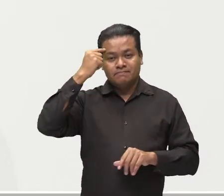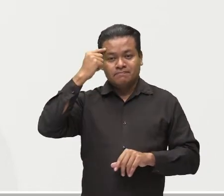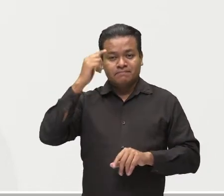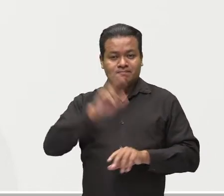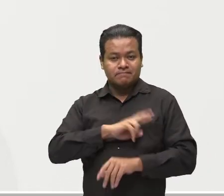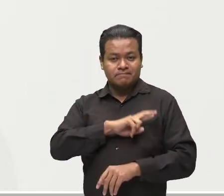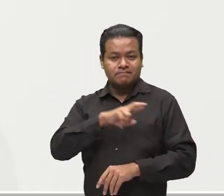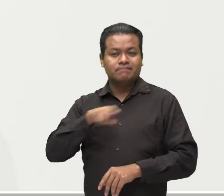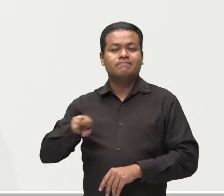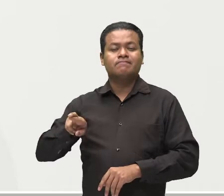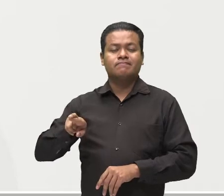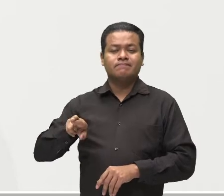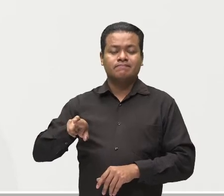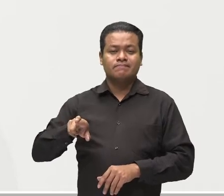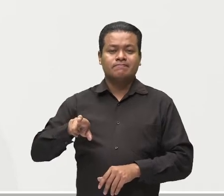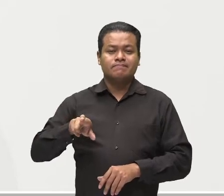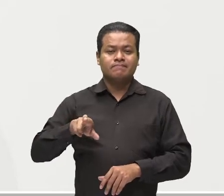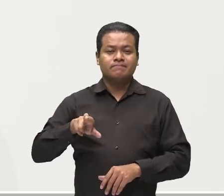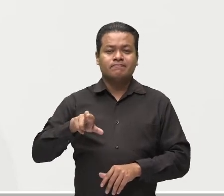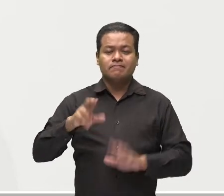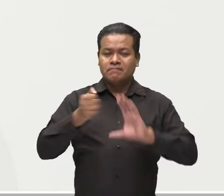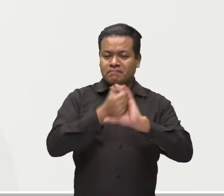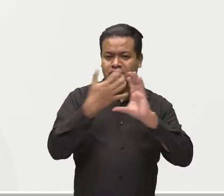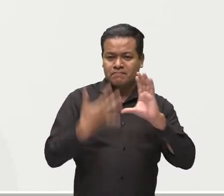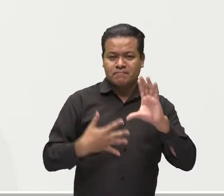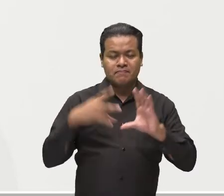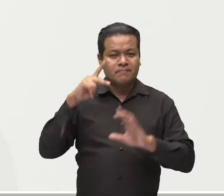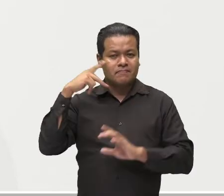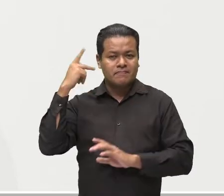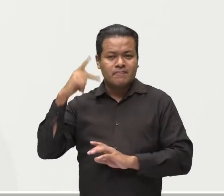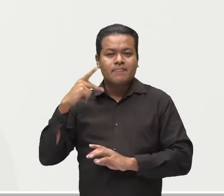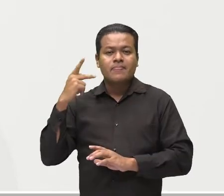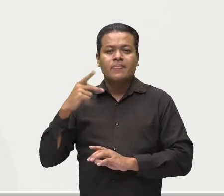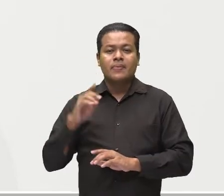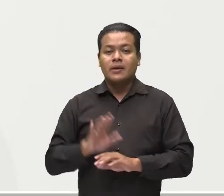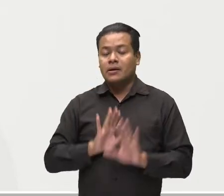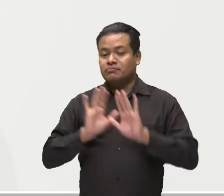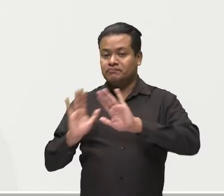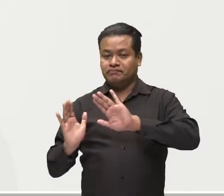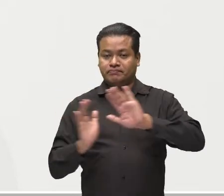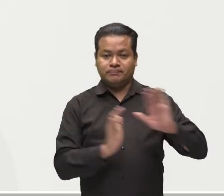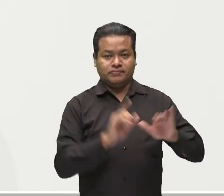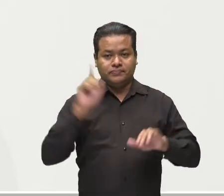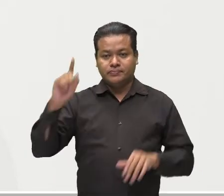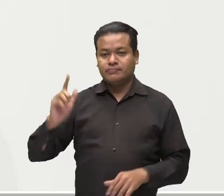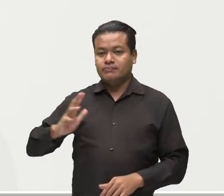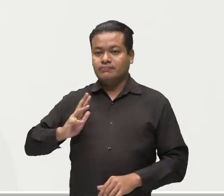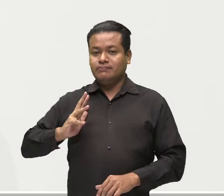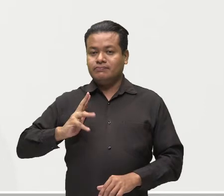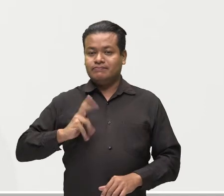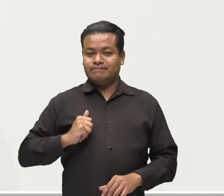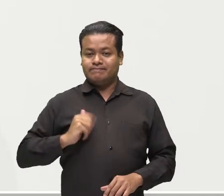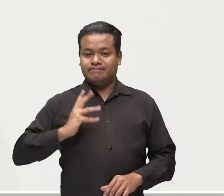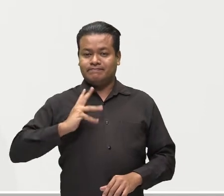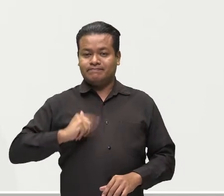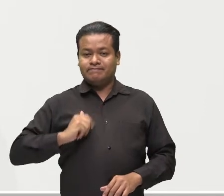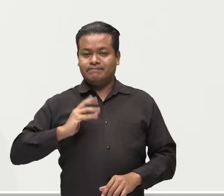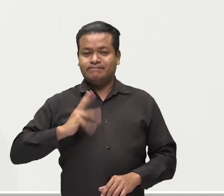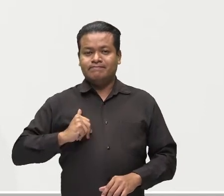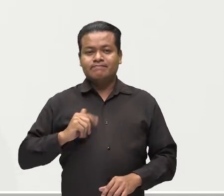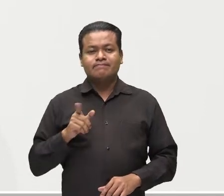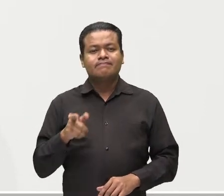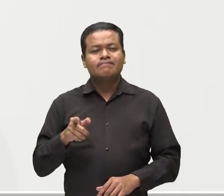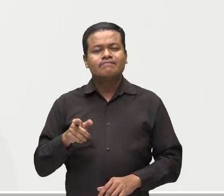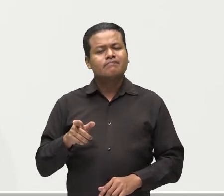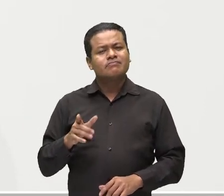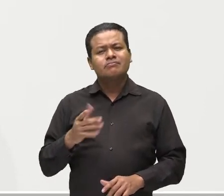muçulmana, tem toda a questão de características políticas diferentes. Já para os palestinos, gente, os argumentos é basicamente esse, é